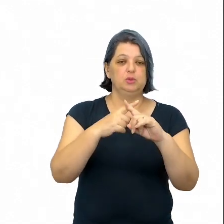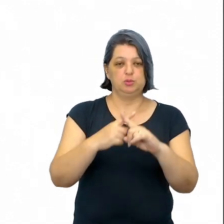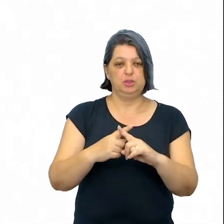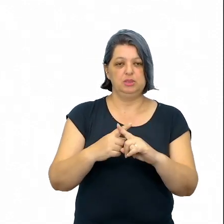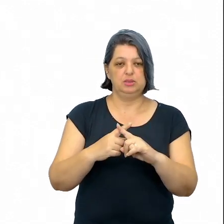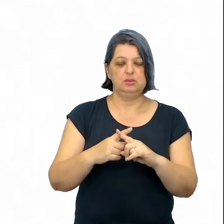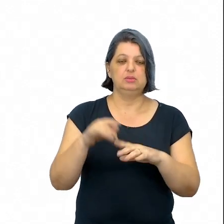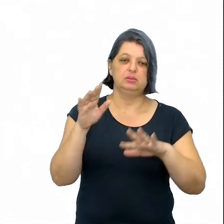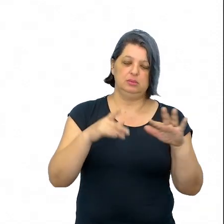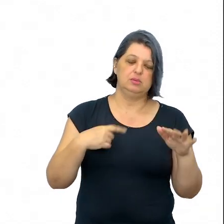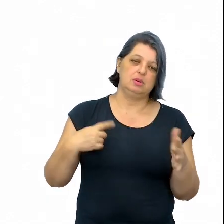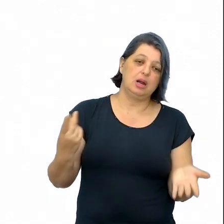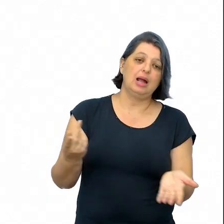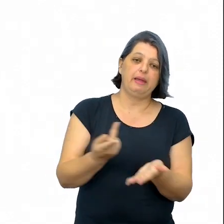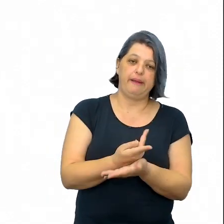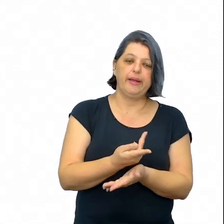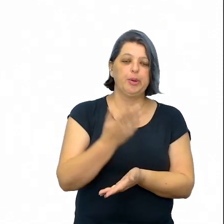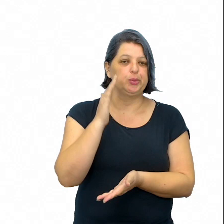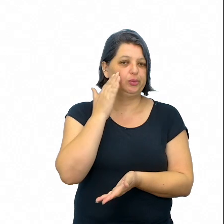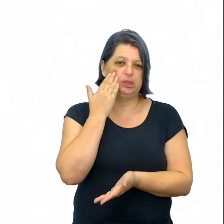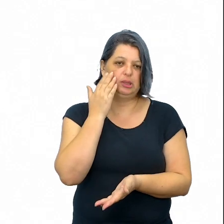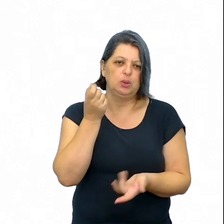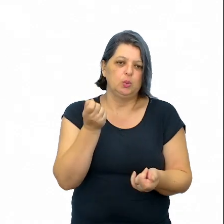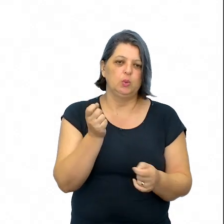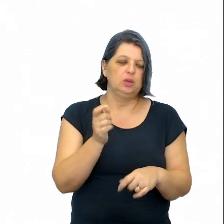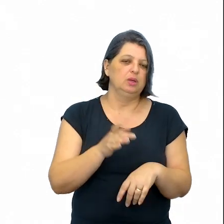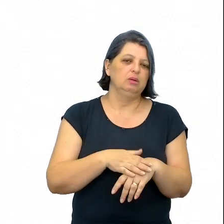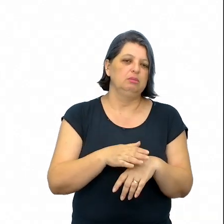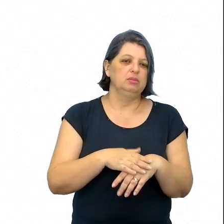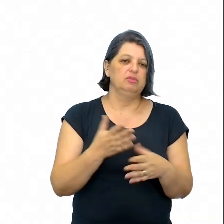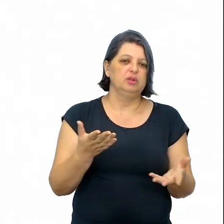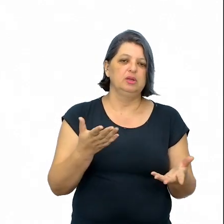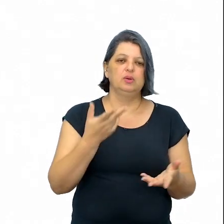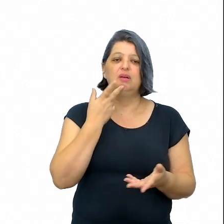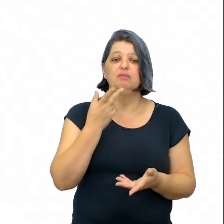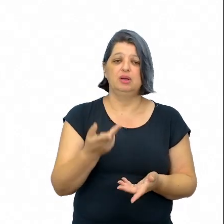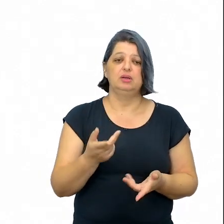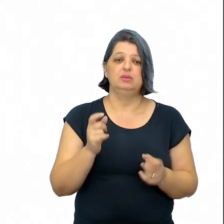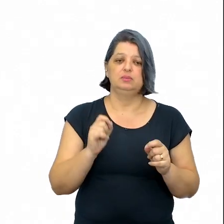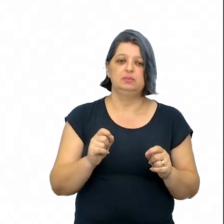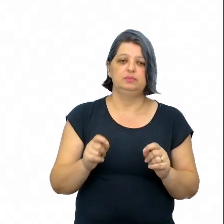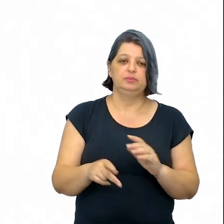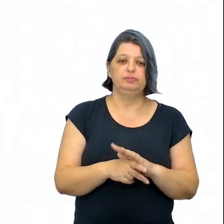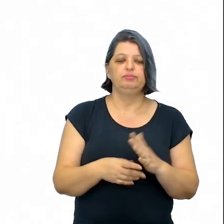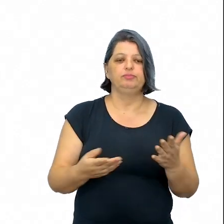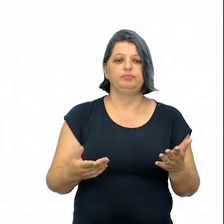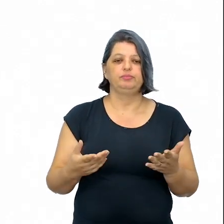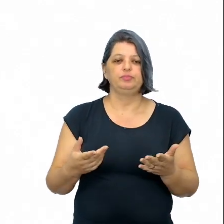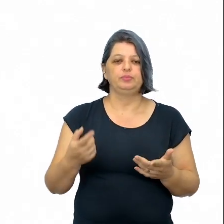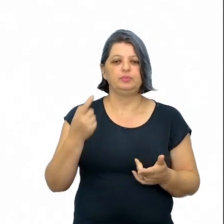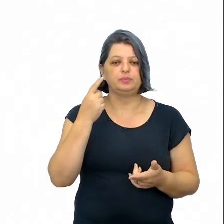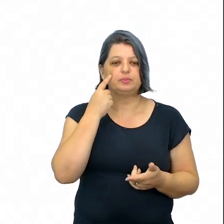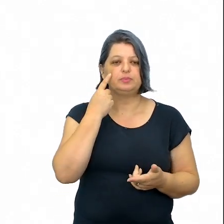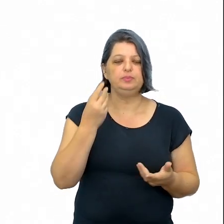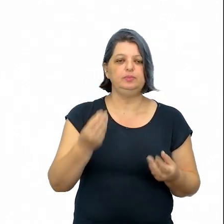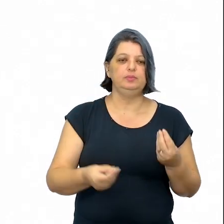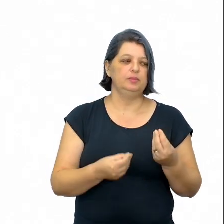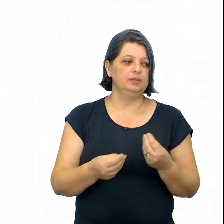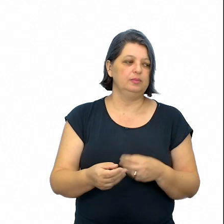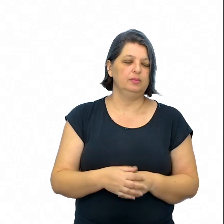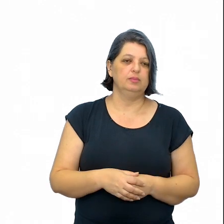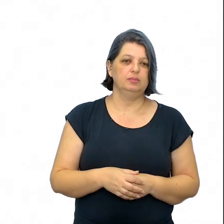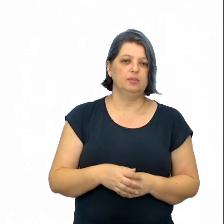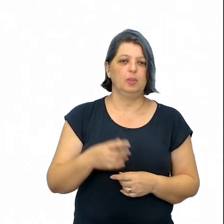esse erro, às vezes, de não entender do que se fala, ele comete o quê? Eu vou analisar esse erro e vou conseguir entender